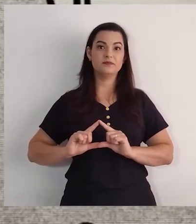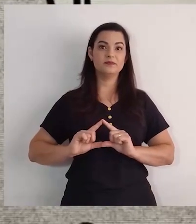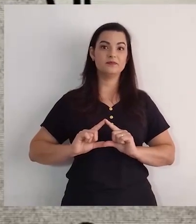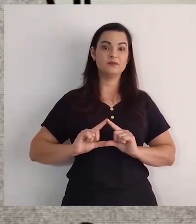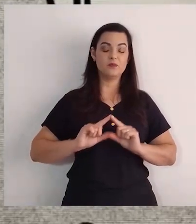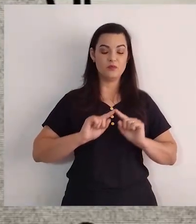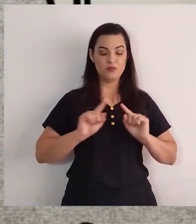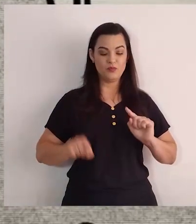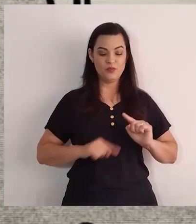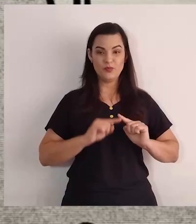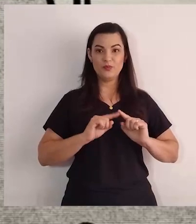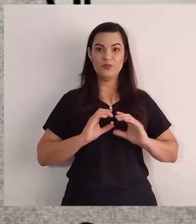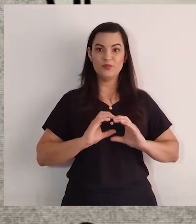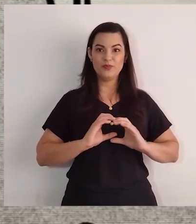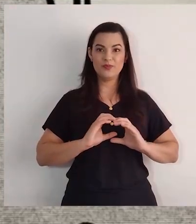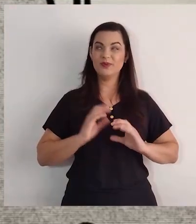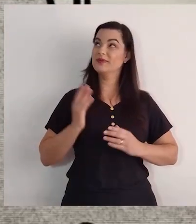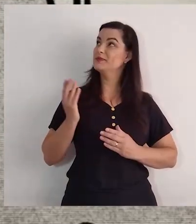bolinha,